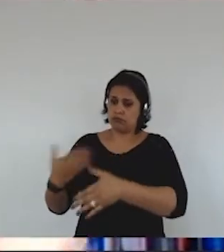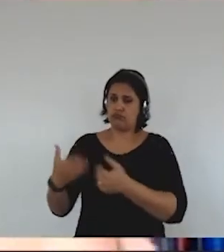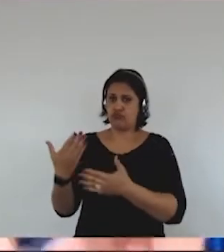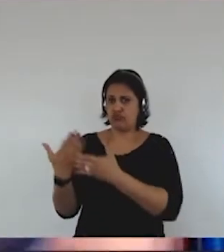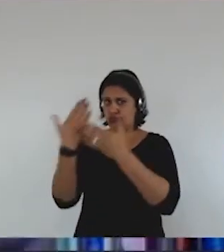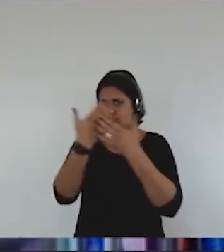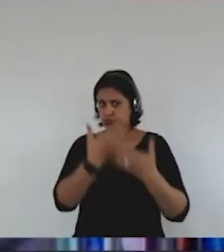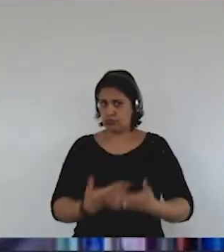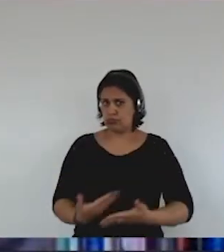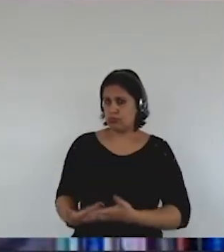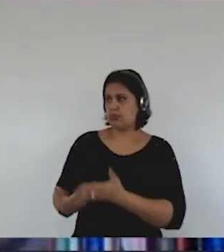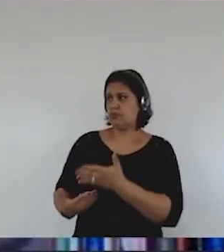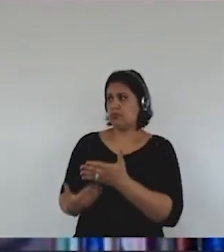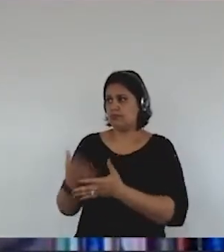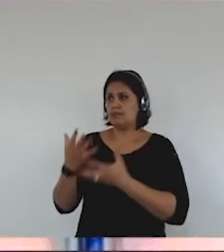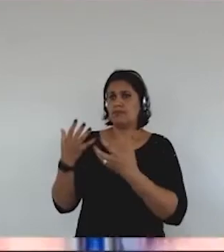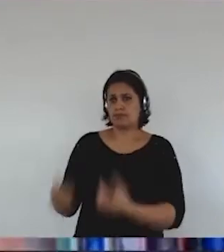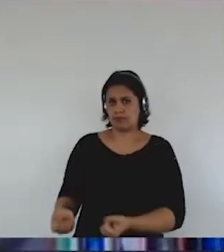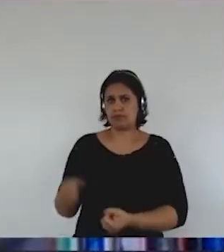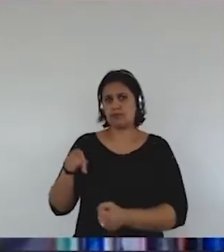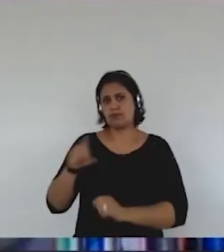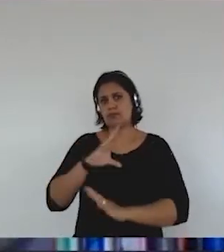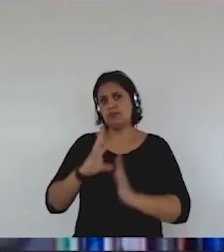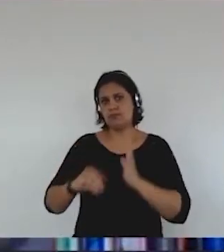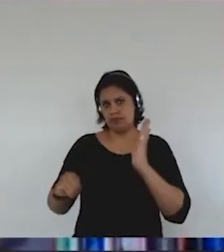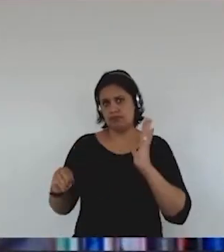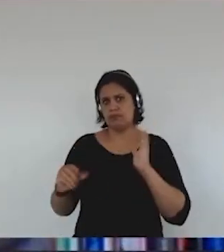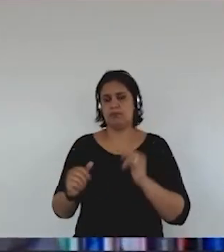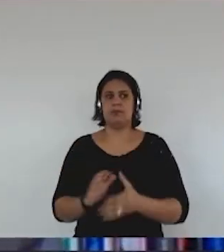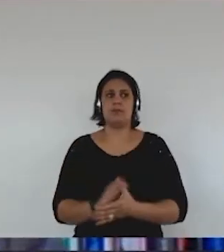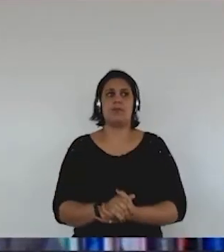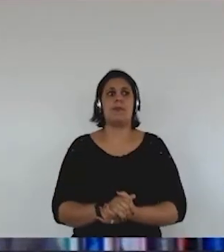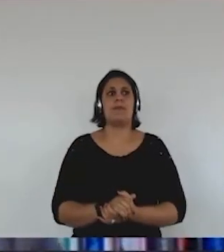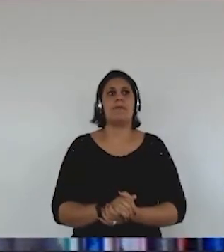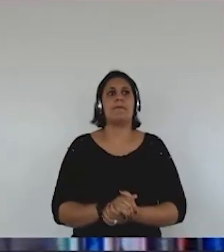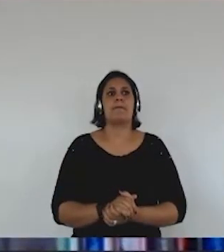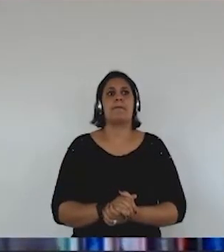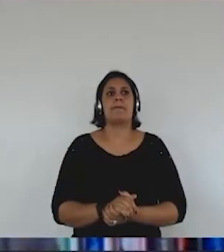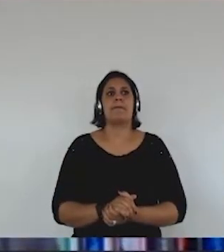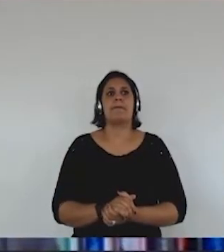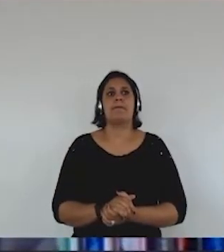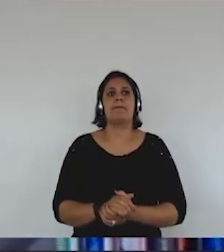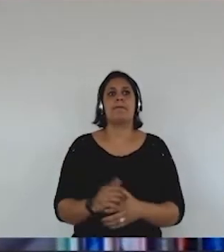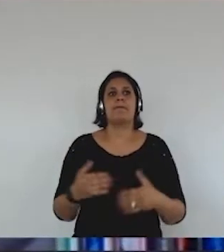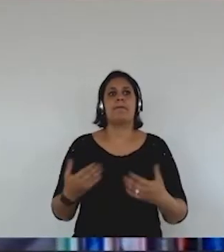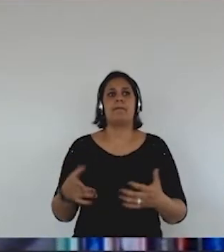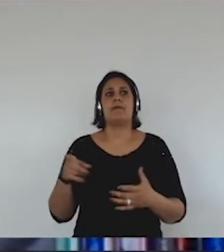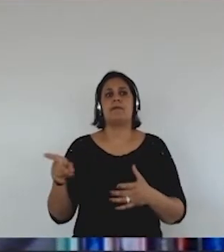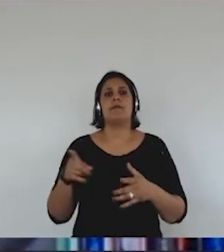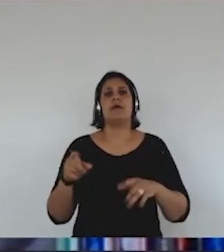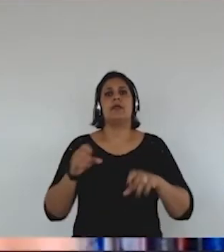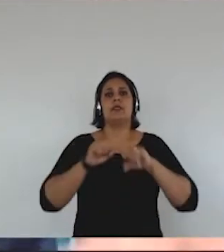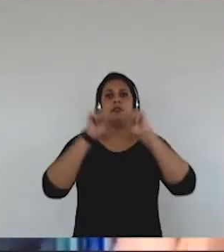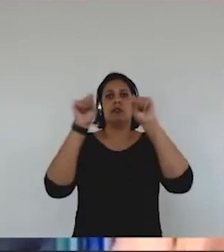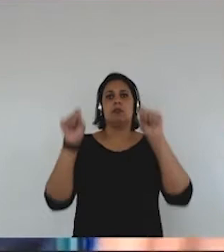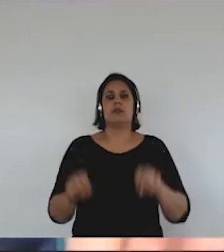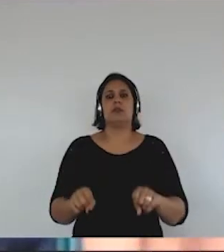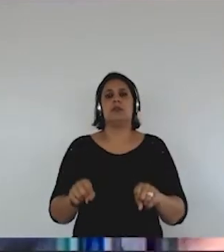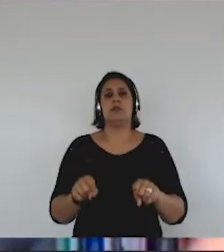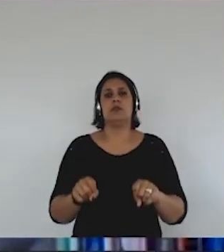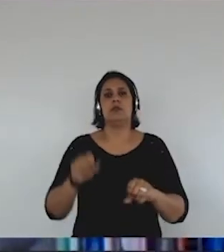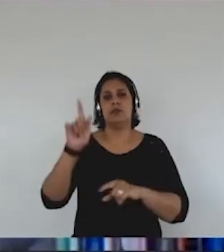posteriormente, vamos dizer assim, adotado esse modelo ou copiado esse modelo. Então, esse sistema de gestão,